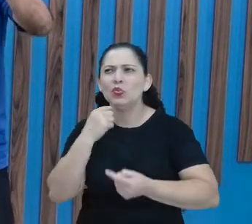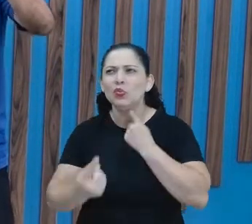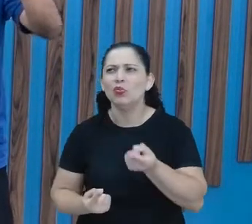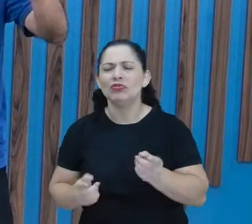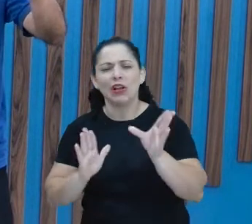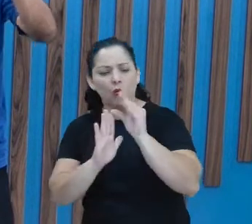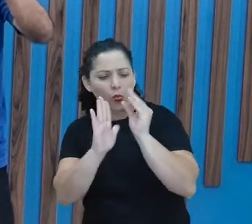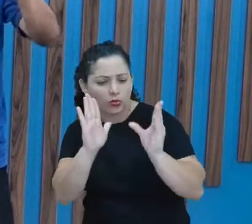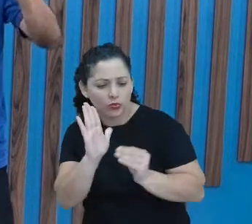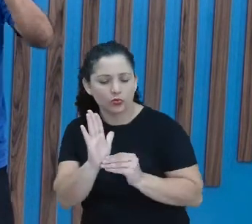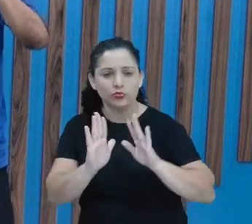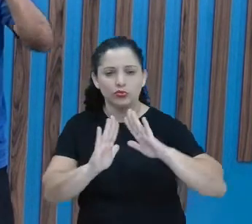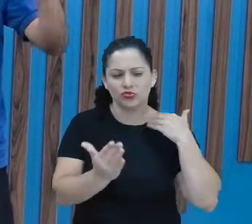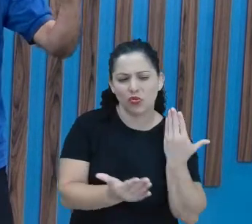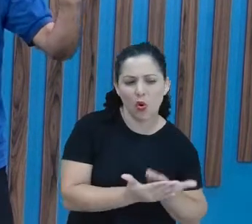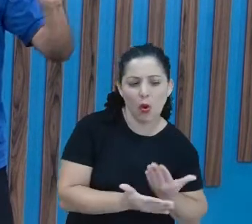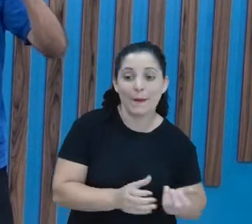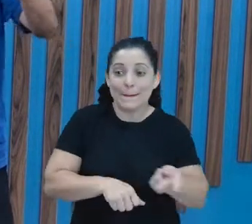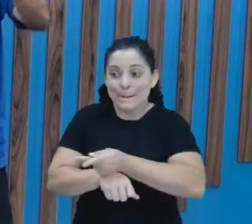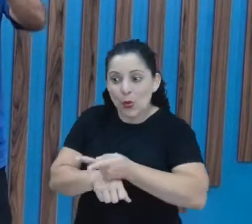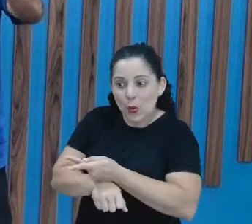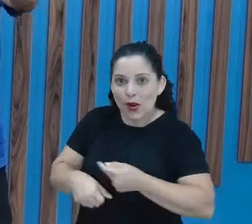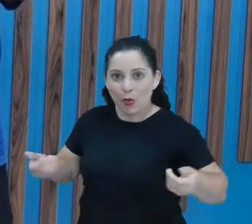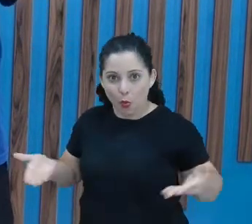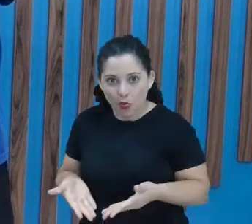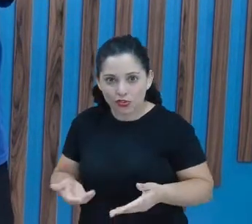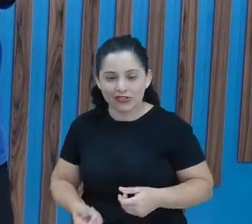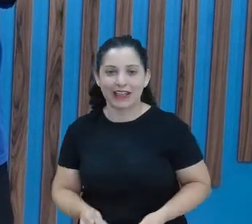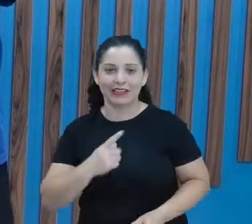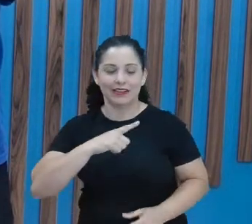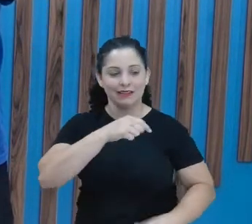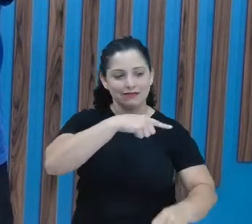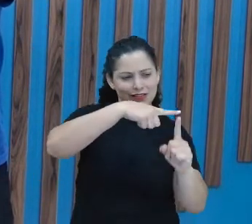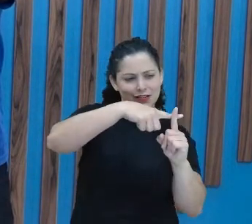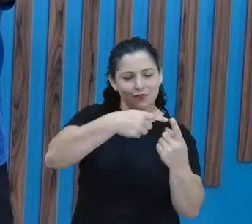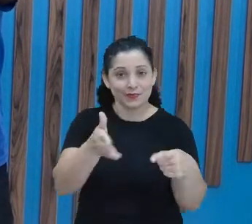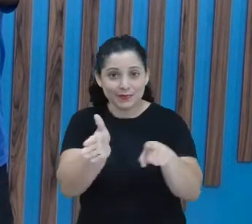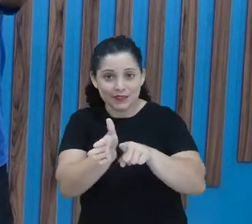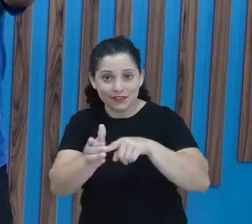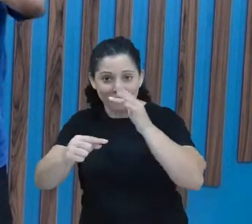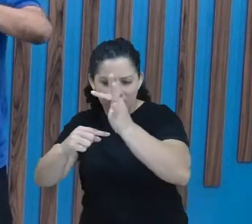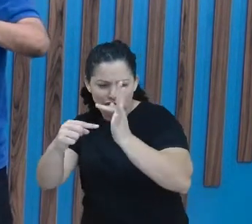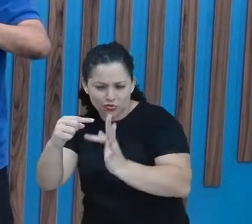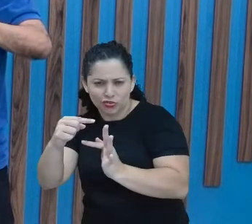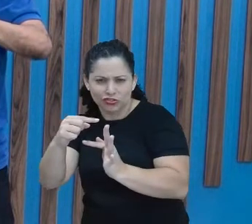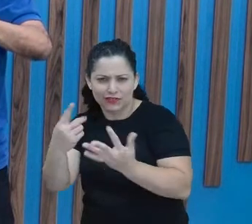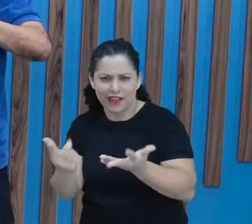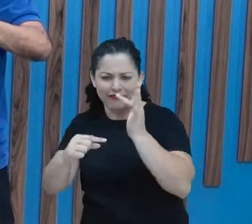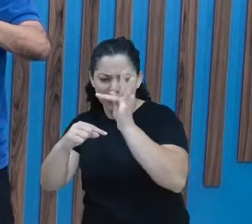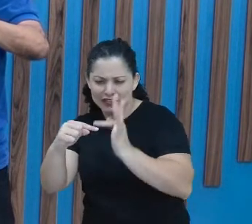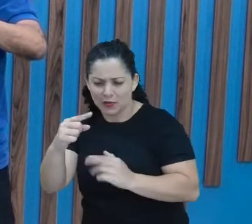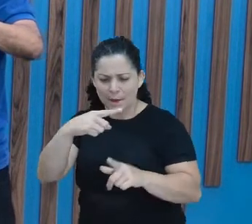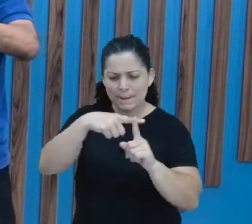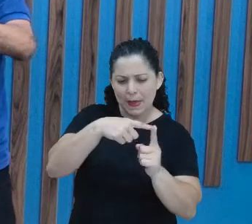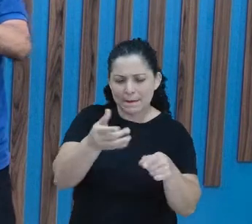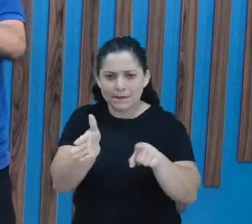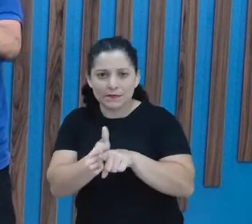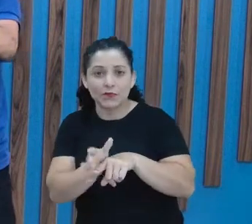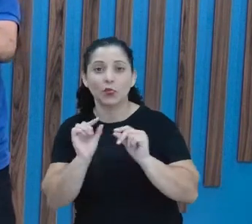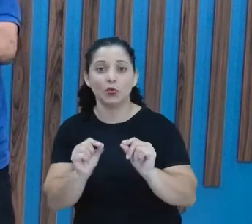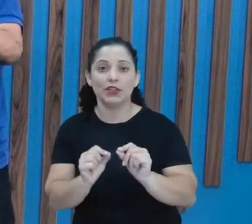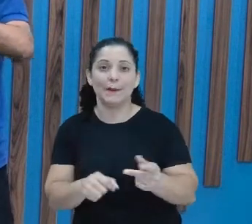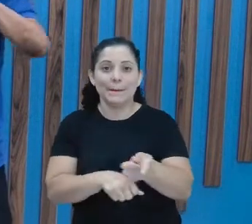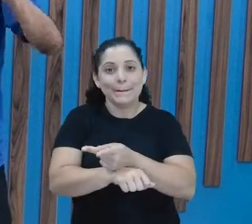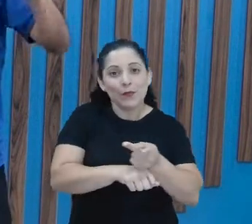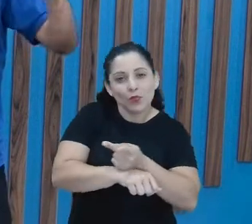Lá tem um conteúdo lá, Ricardinho. Hoje mesmo, adição e subtração de frações. Você digita lá, adição e subtração